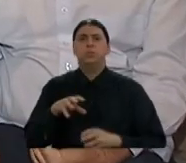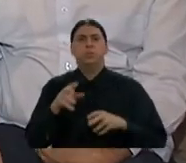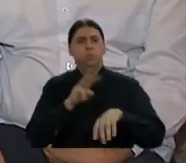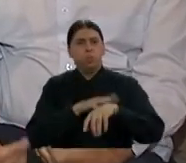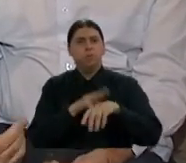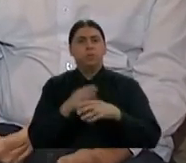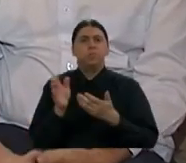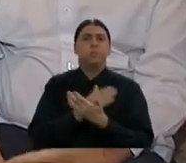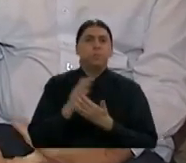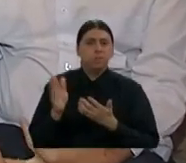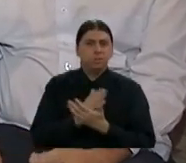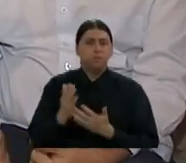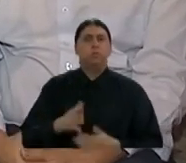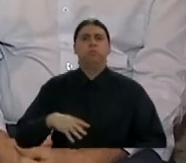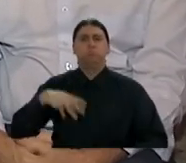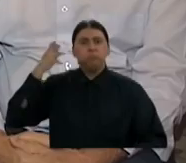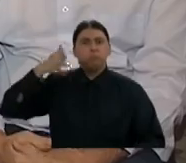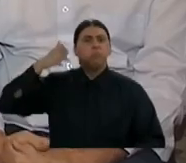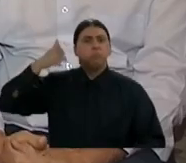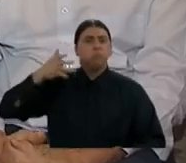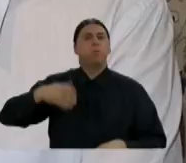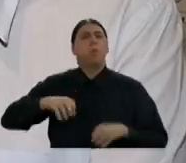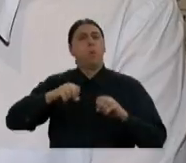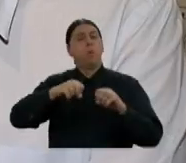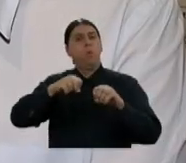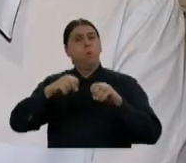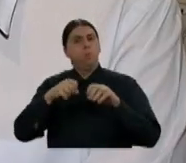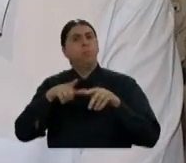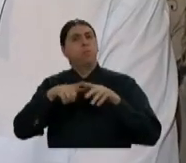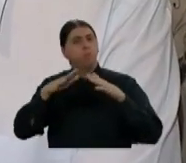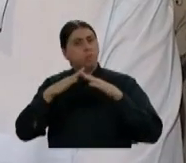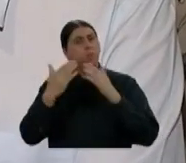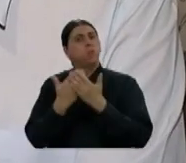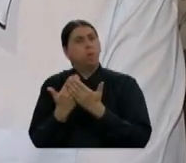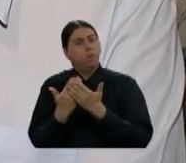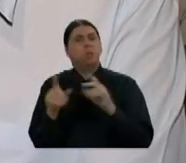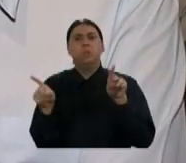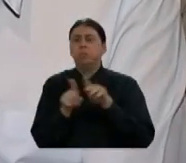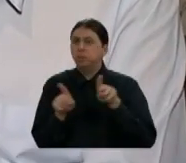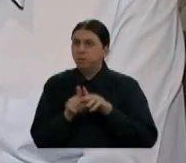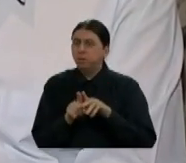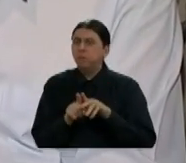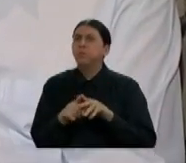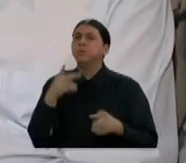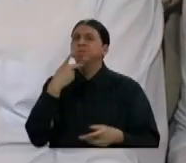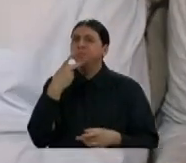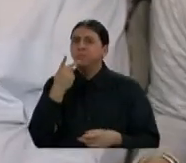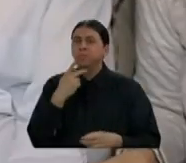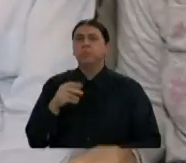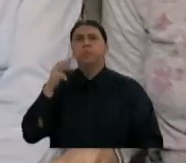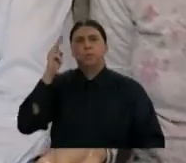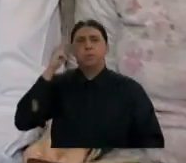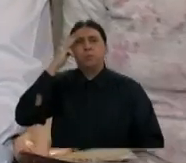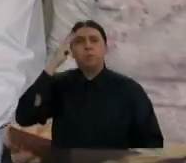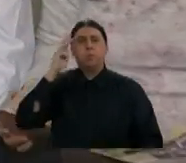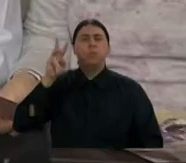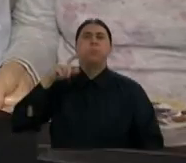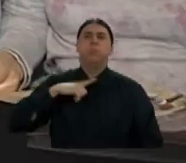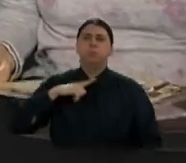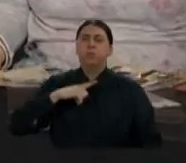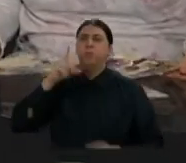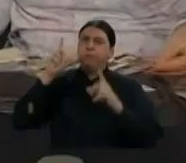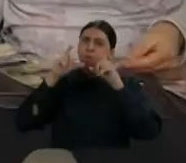eles falaram sobre o assunto nem passado e memórias temos um álbum de fotos ela as primeiras